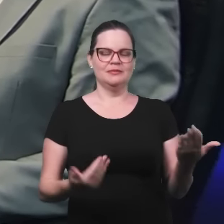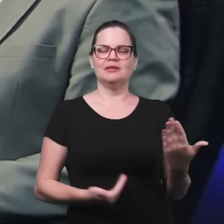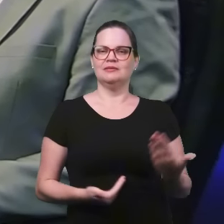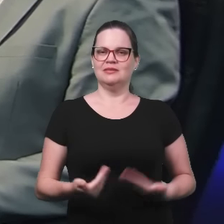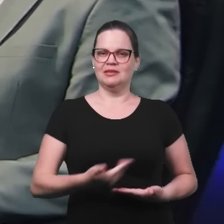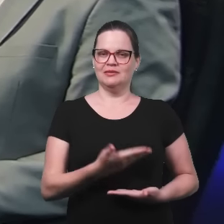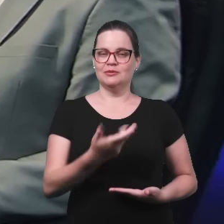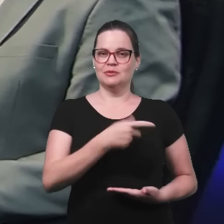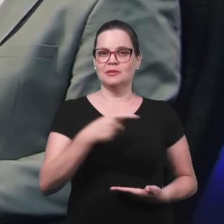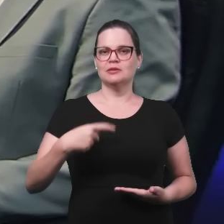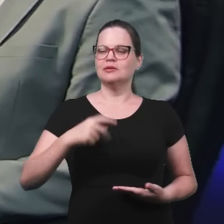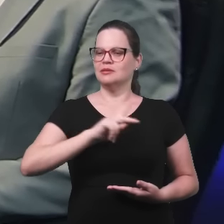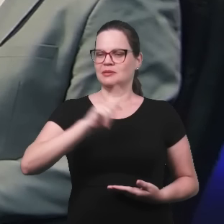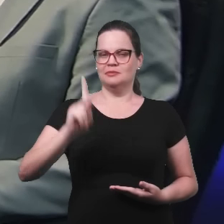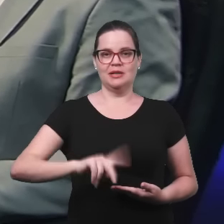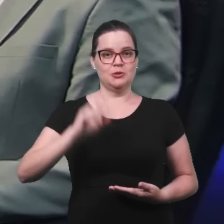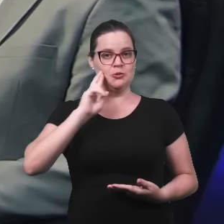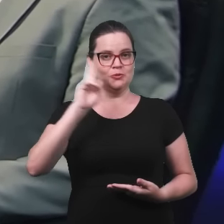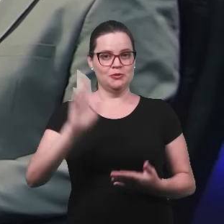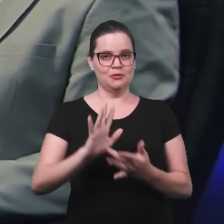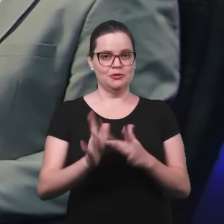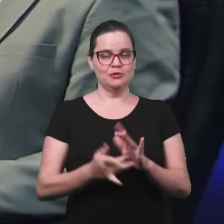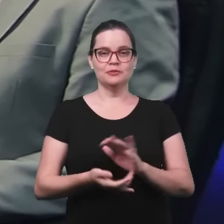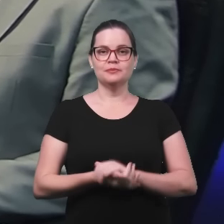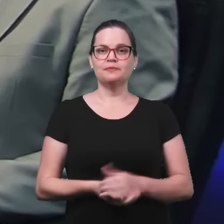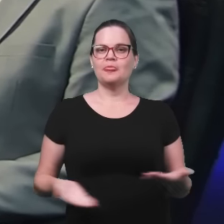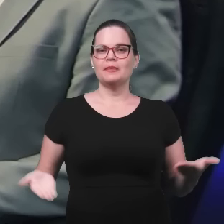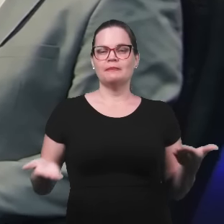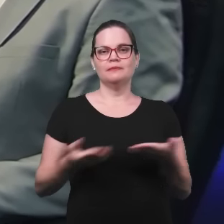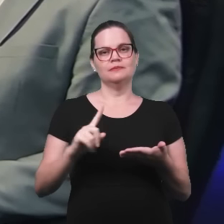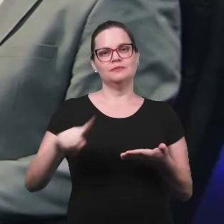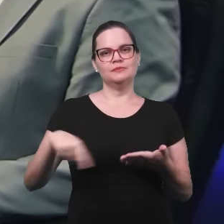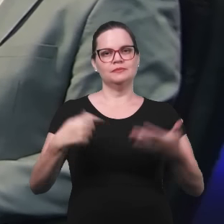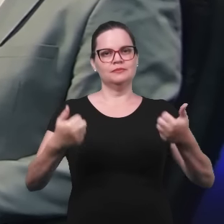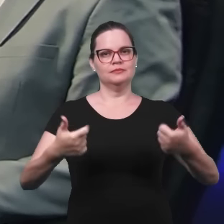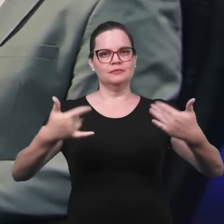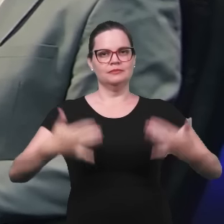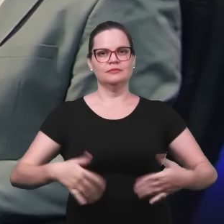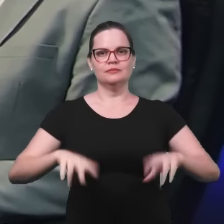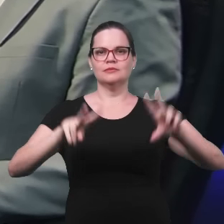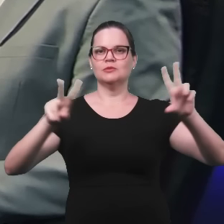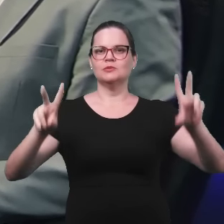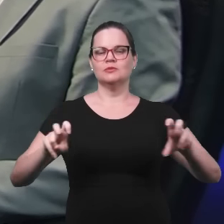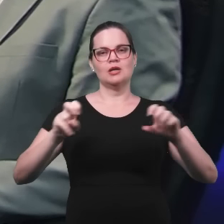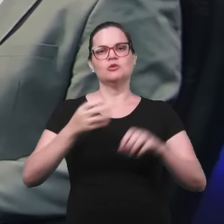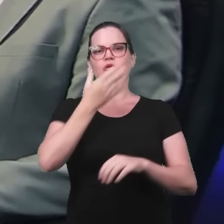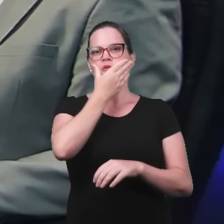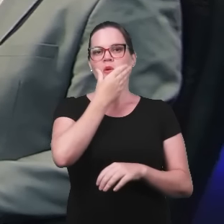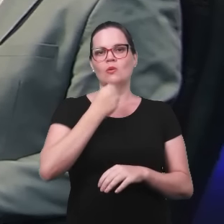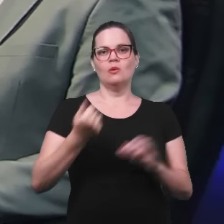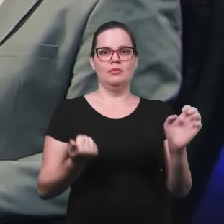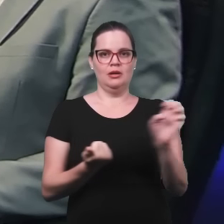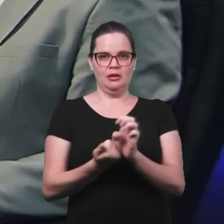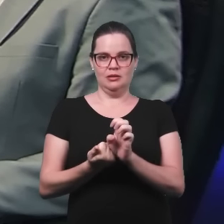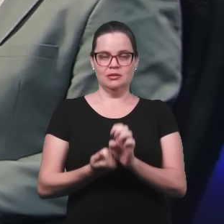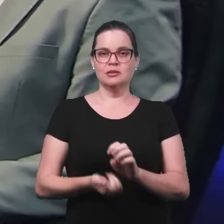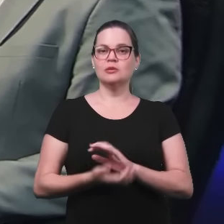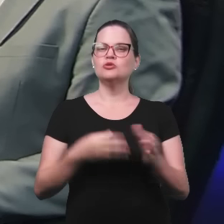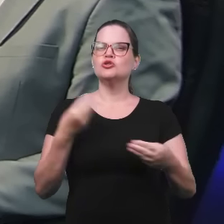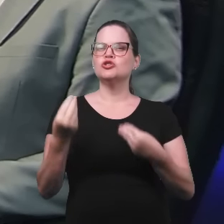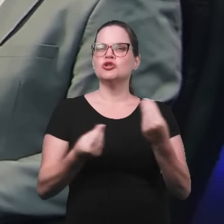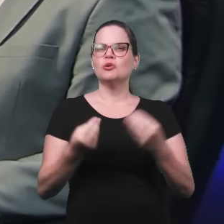Paz, Senhor. Glória a Jesus. No episódio de hoje, vamos trazer a experiência de Eliseu. Então, o chamado que Deus fez